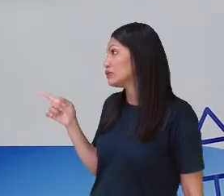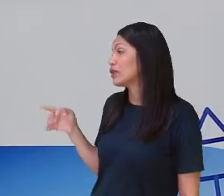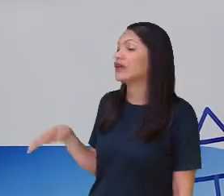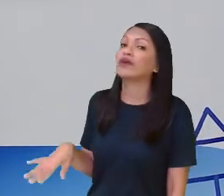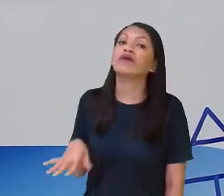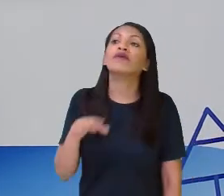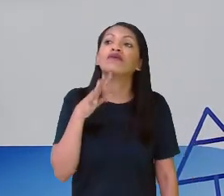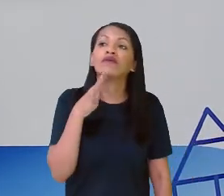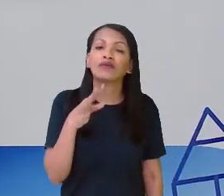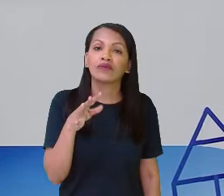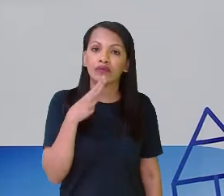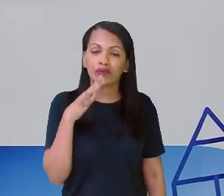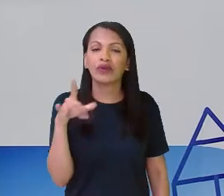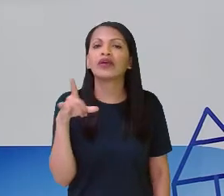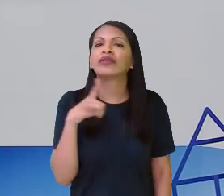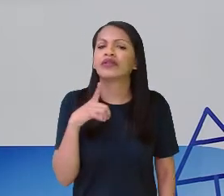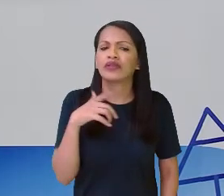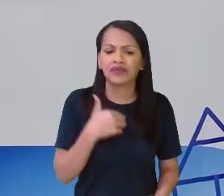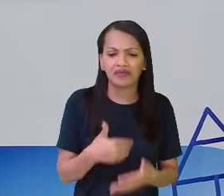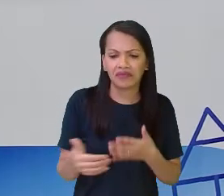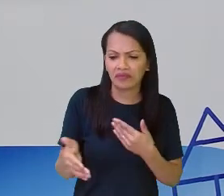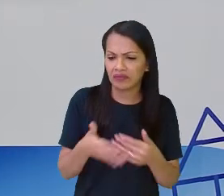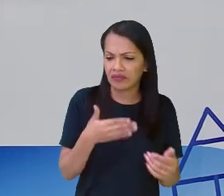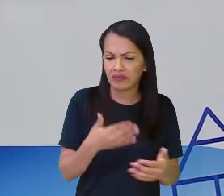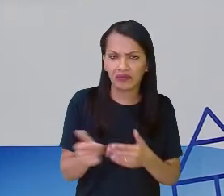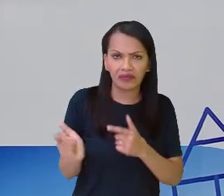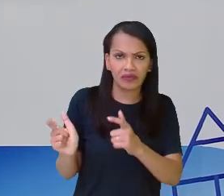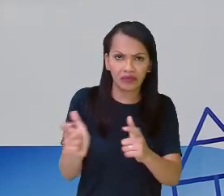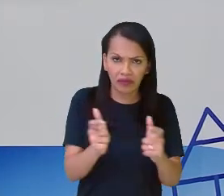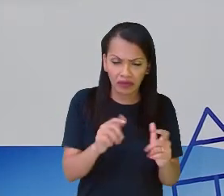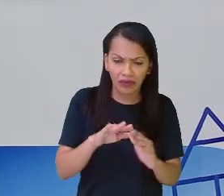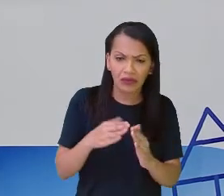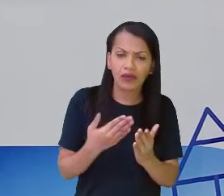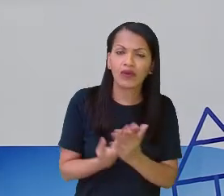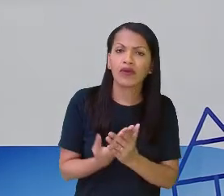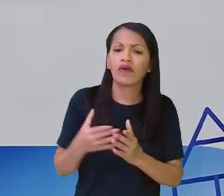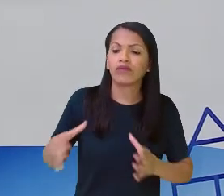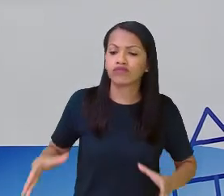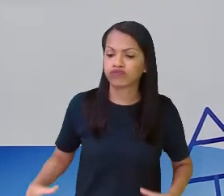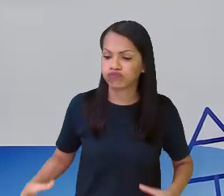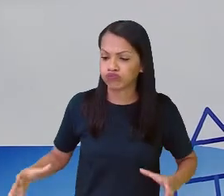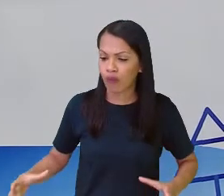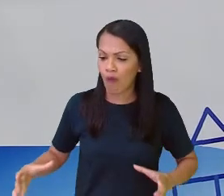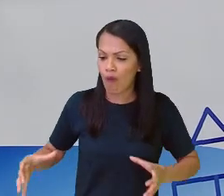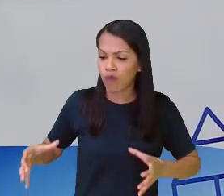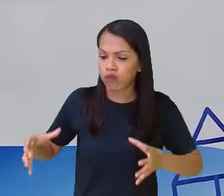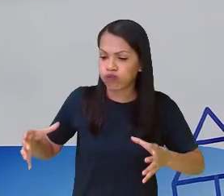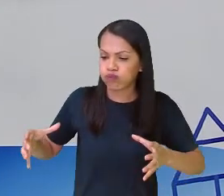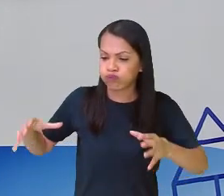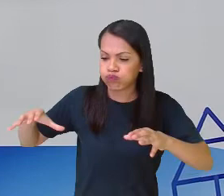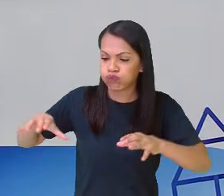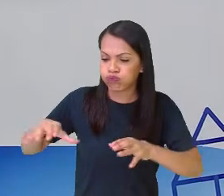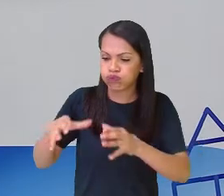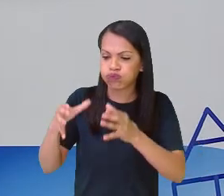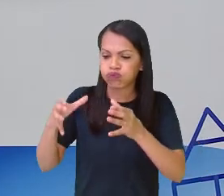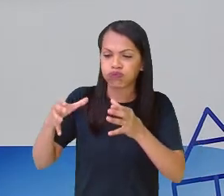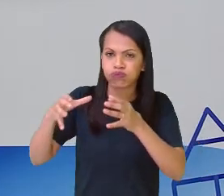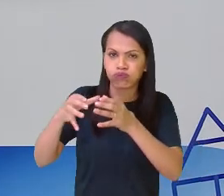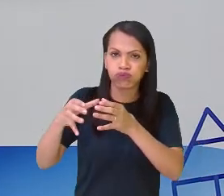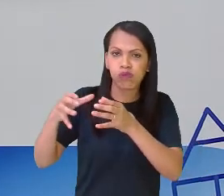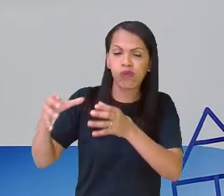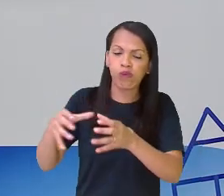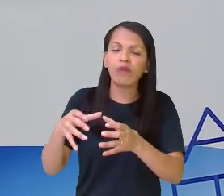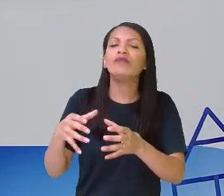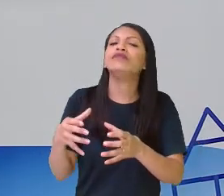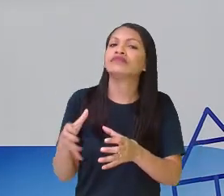conhecem, esse tem em toda escola, não é isso? O garrafão. Vocês já pararam para pensar qual é a